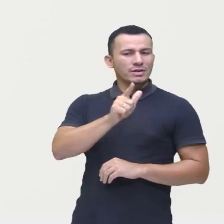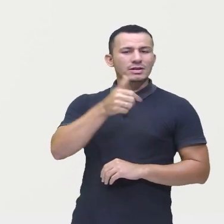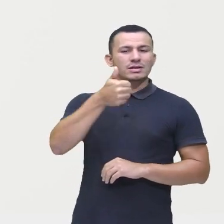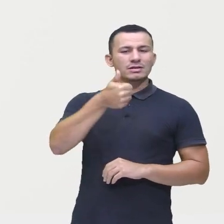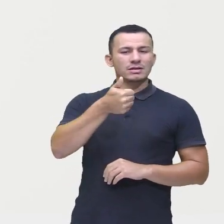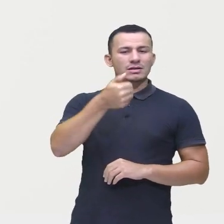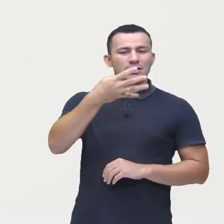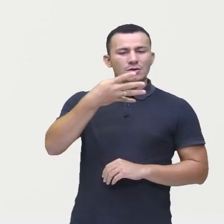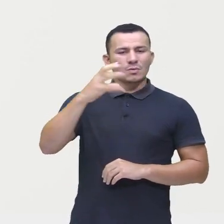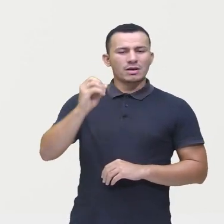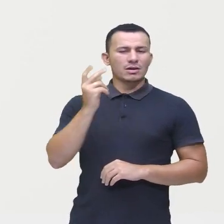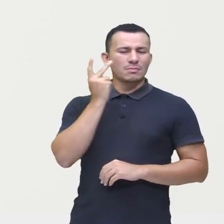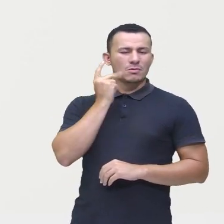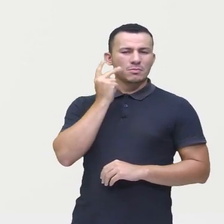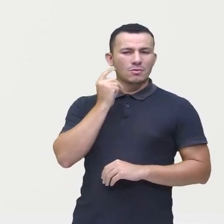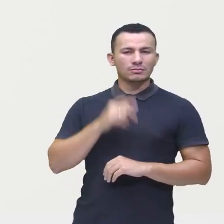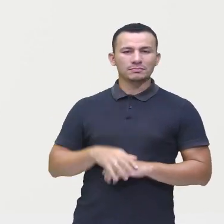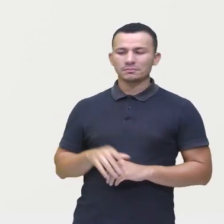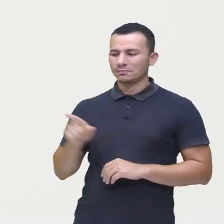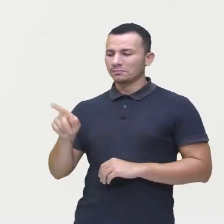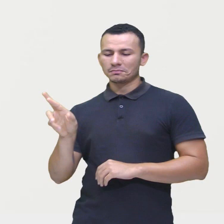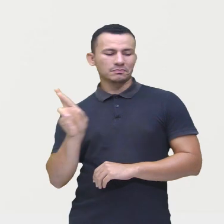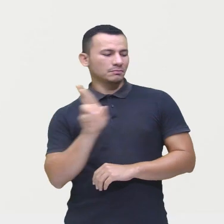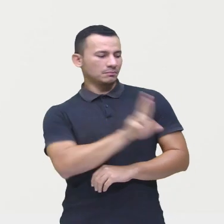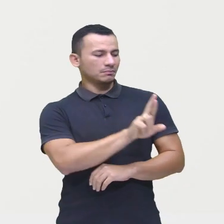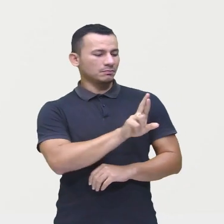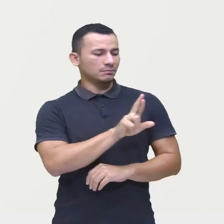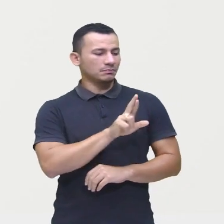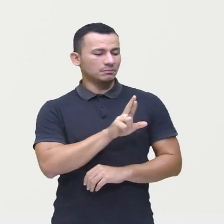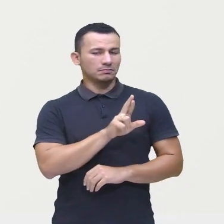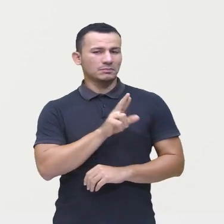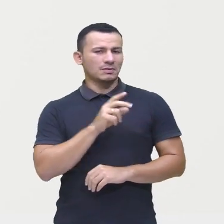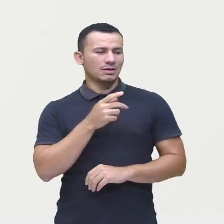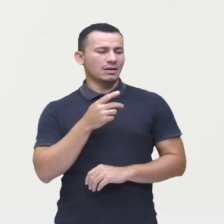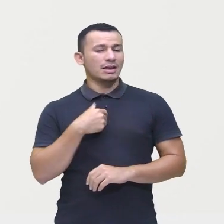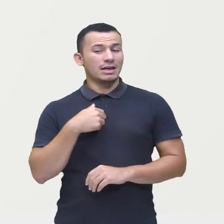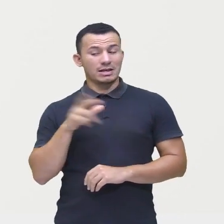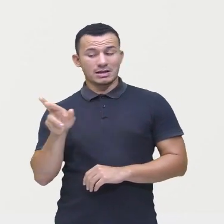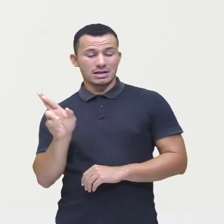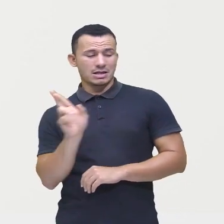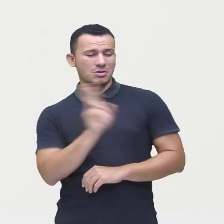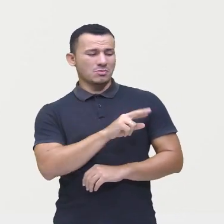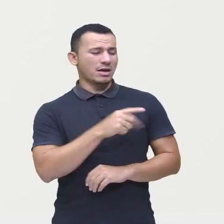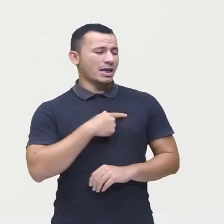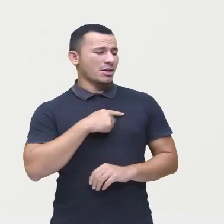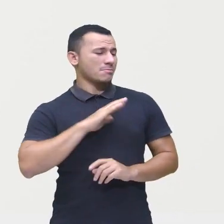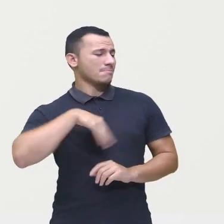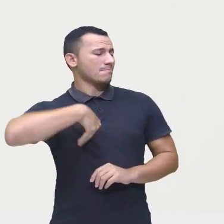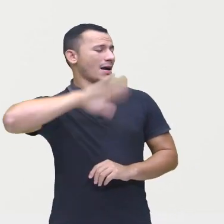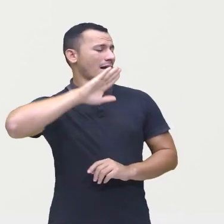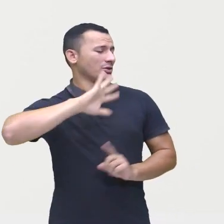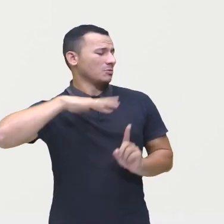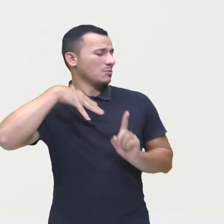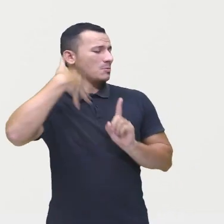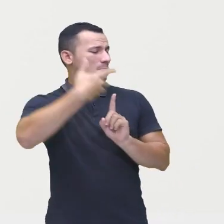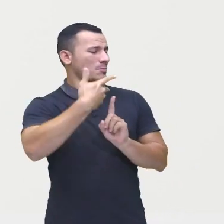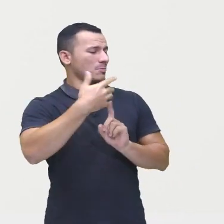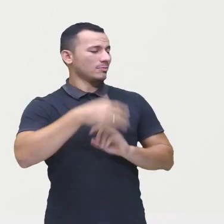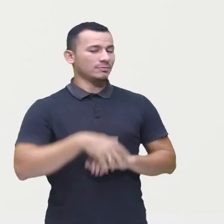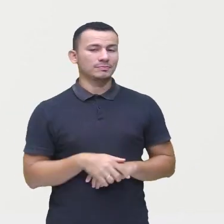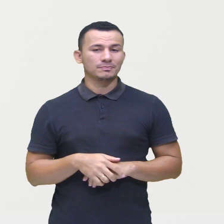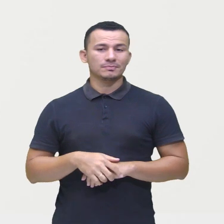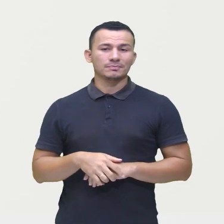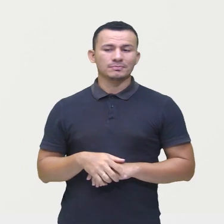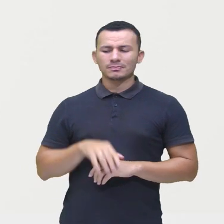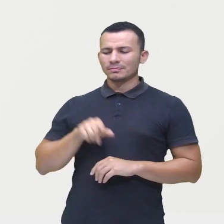140 bombons. O que a outra fala? Para causar inveja na outra, ganhei o quíntuplo. E aí, quantos